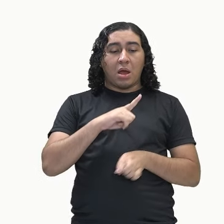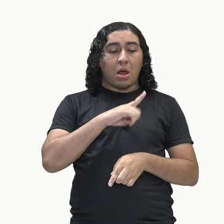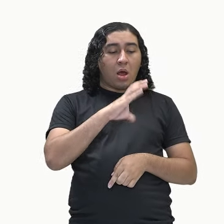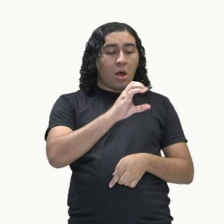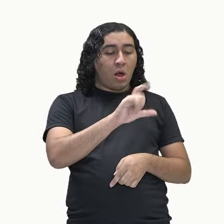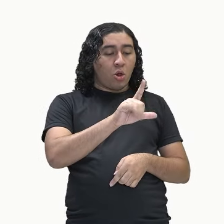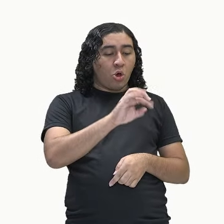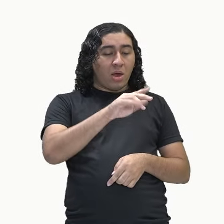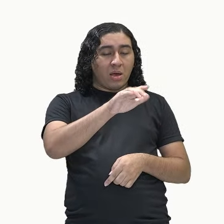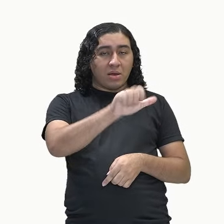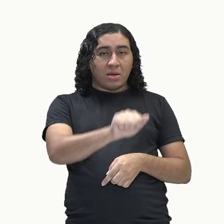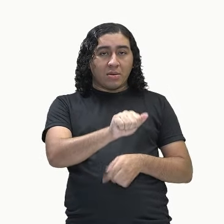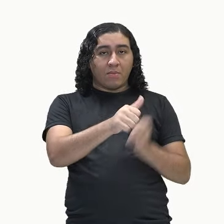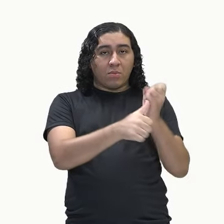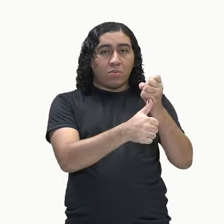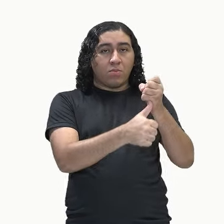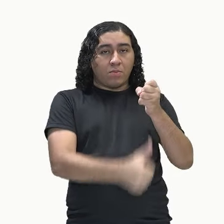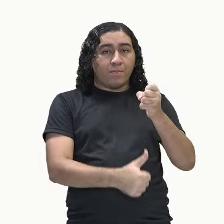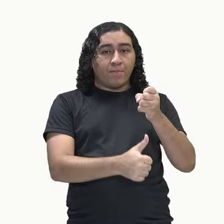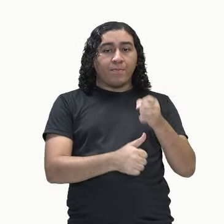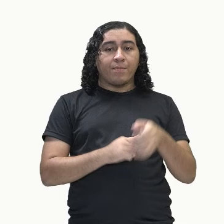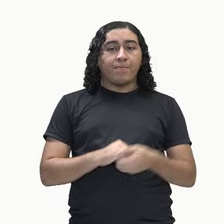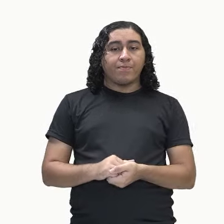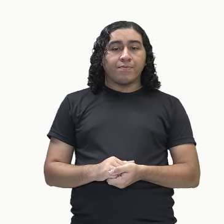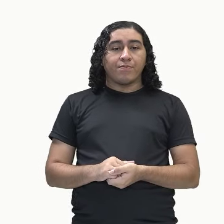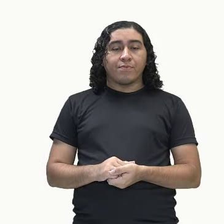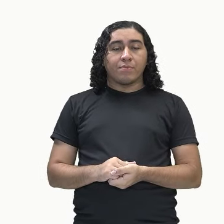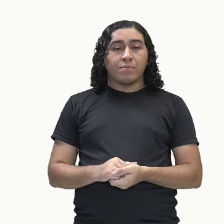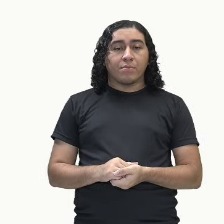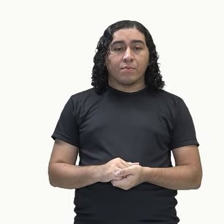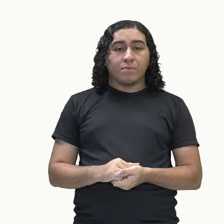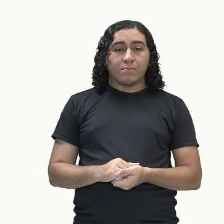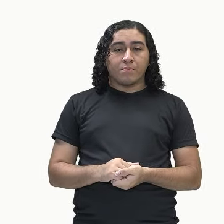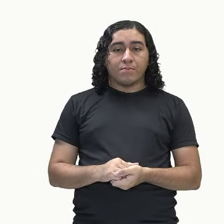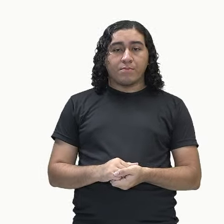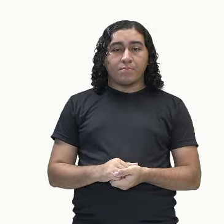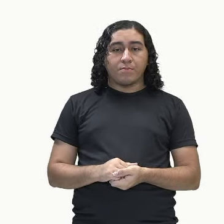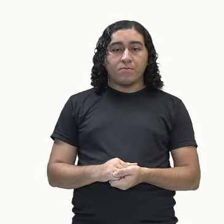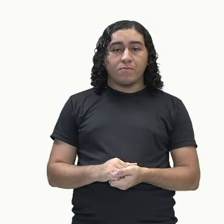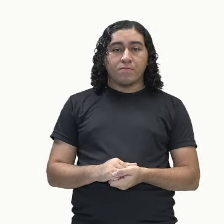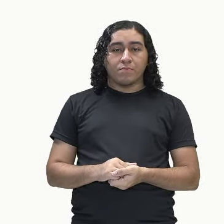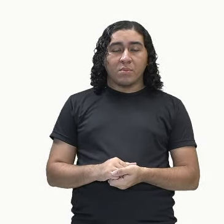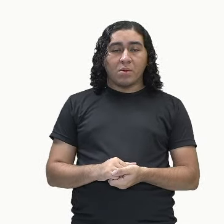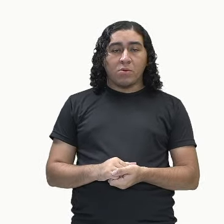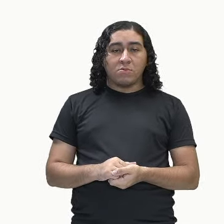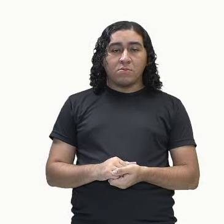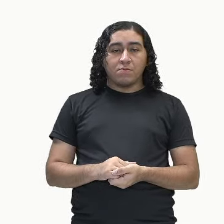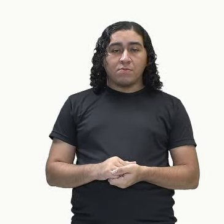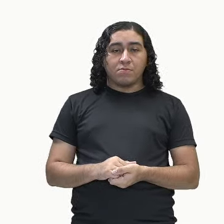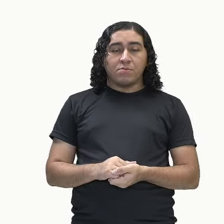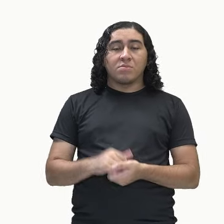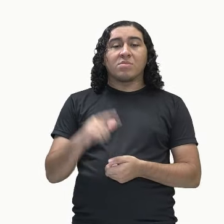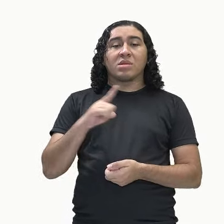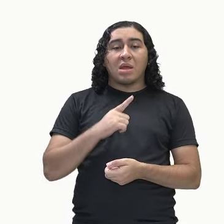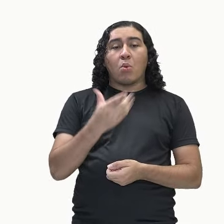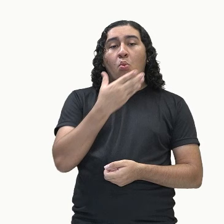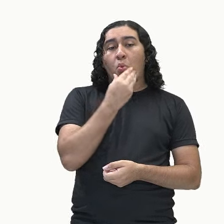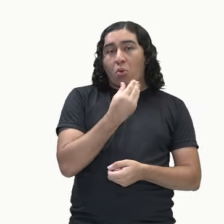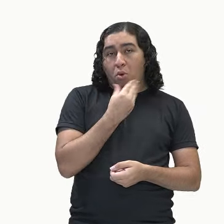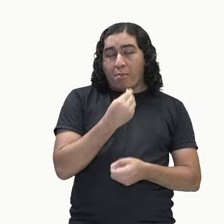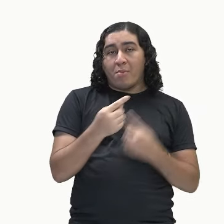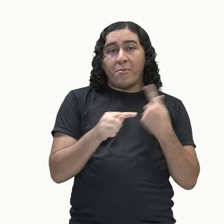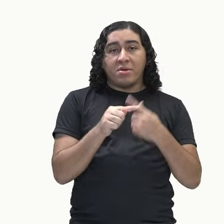a eliminação. Uma outra característica que a gente pode observar, aqui a gente tem um macho, olha o testículo presente aqui